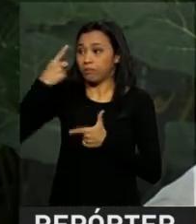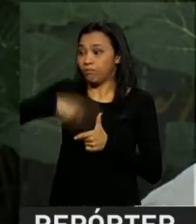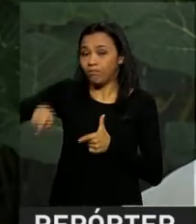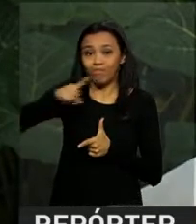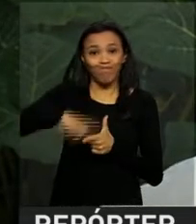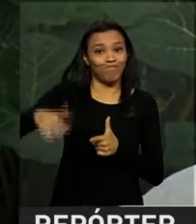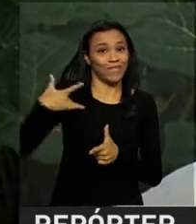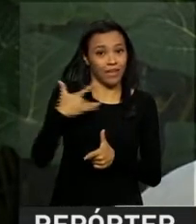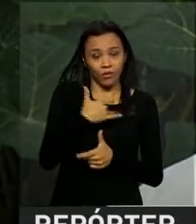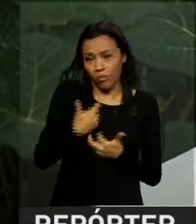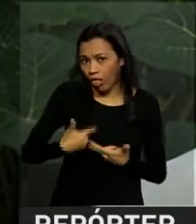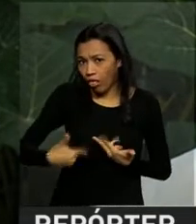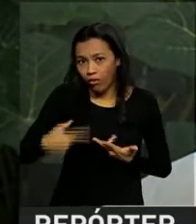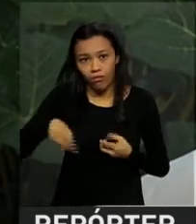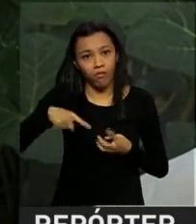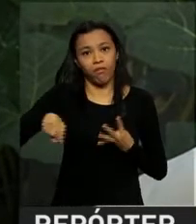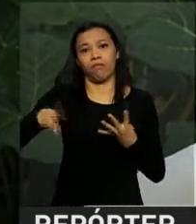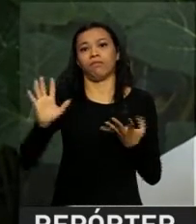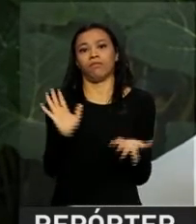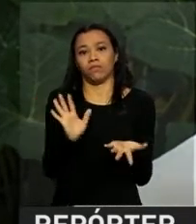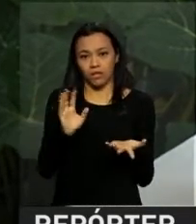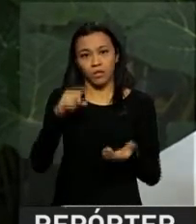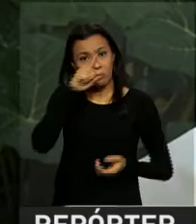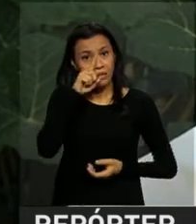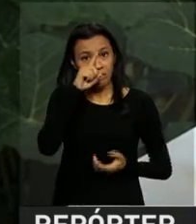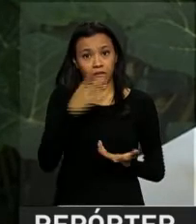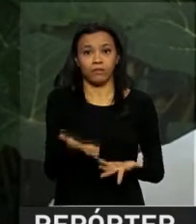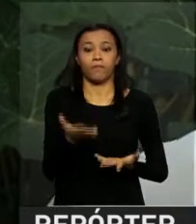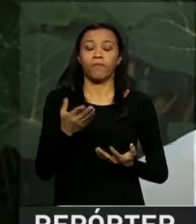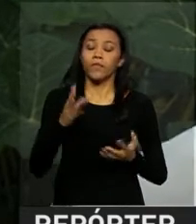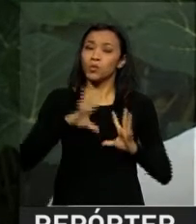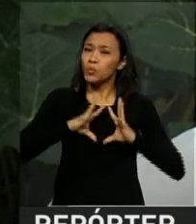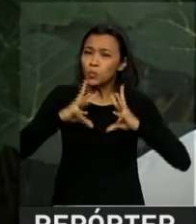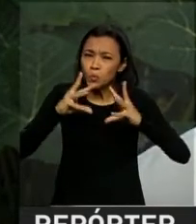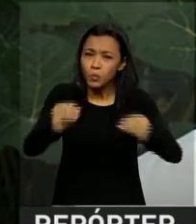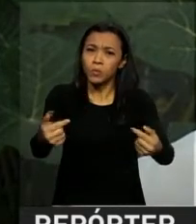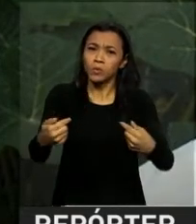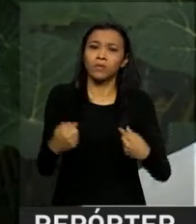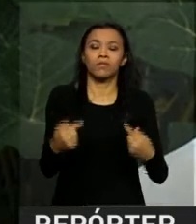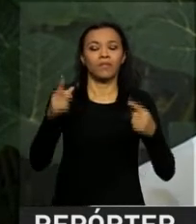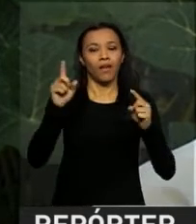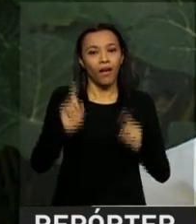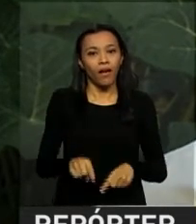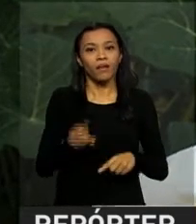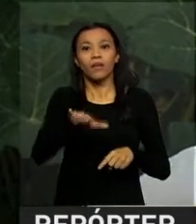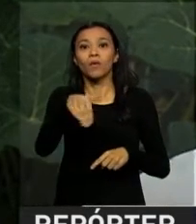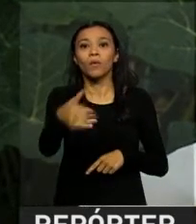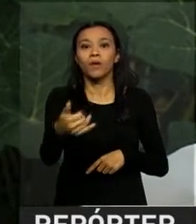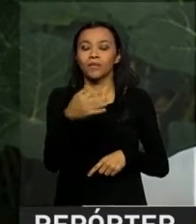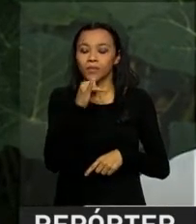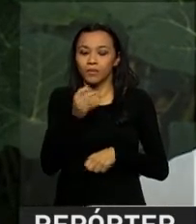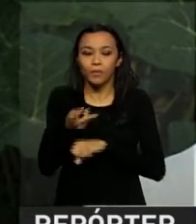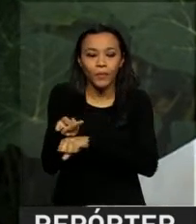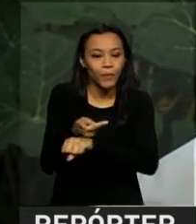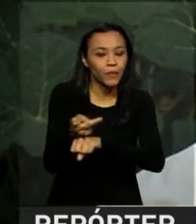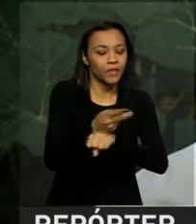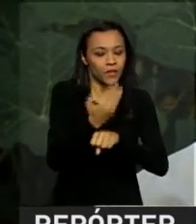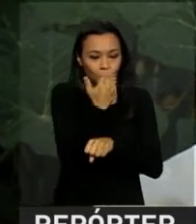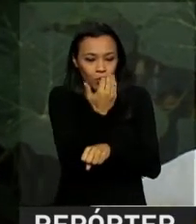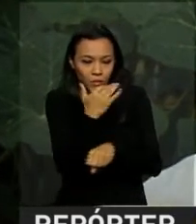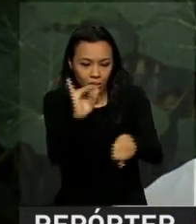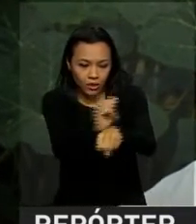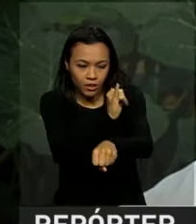nós temos o impacto também do agrotóxico sobre o meio ambiente. Então, todos esses fatores fazem com que, quando você está procurando um produto orgânico,